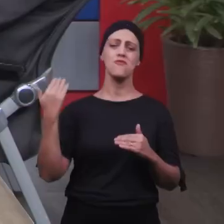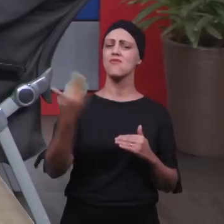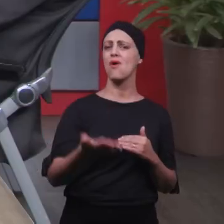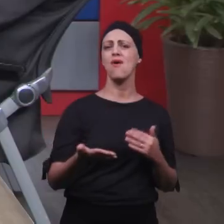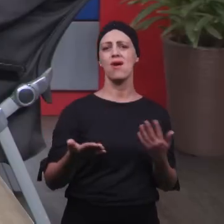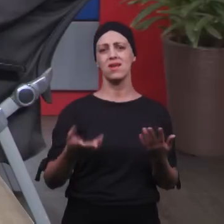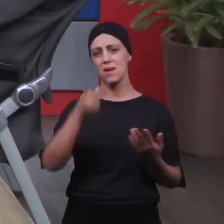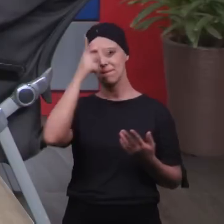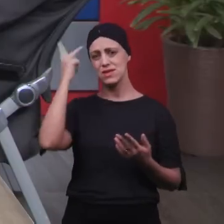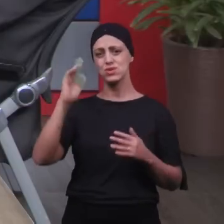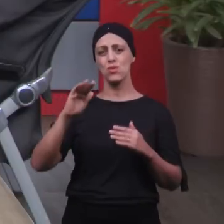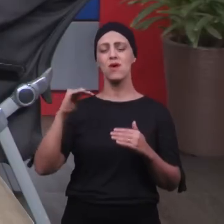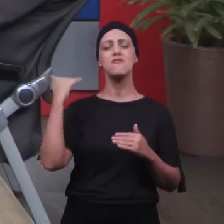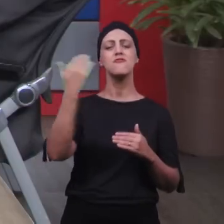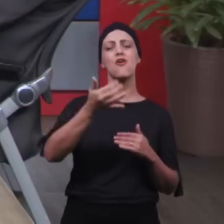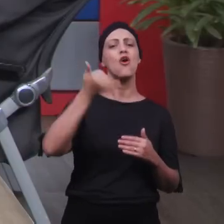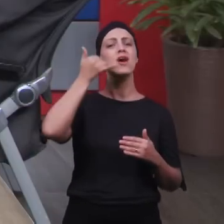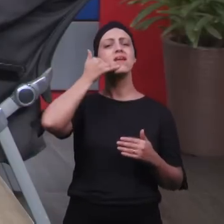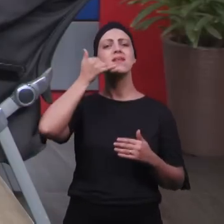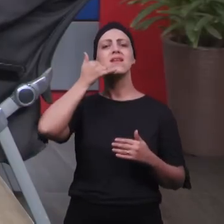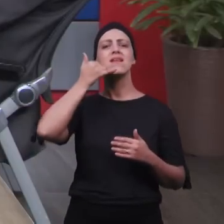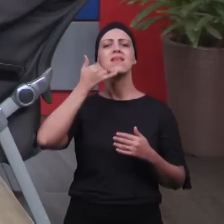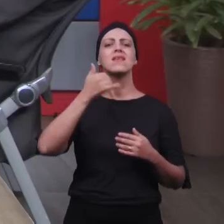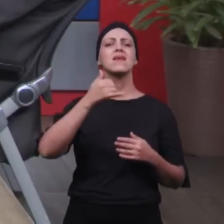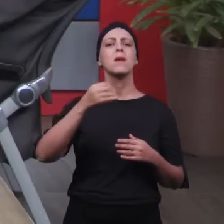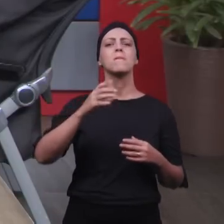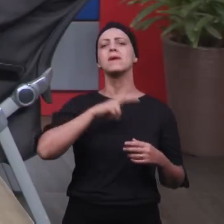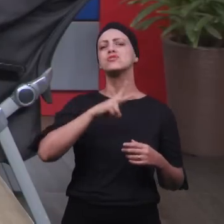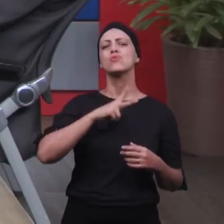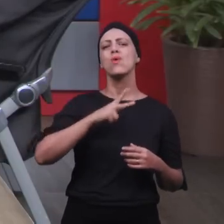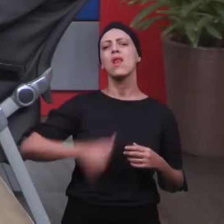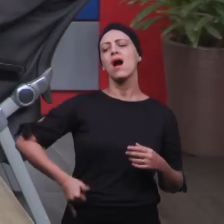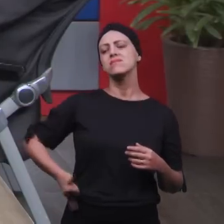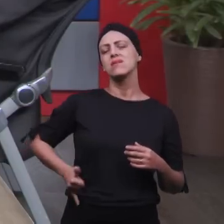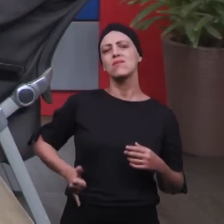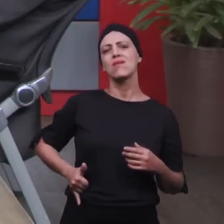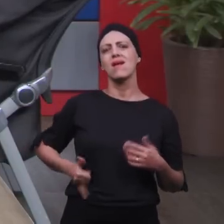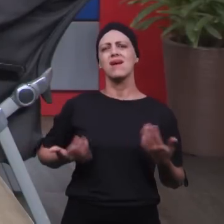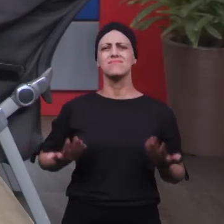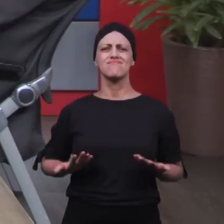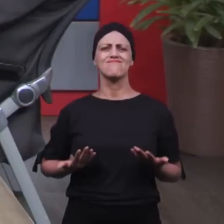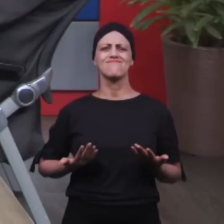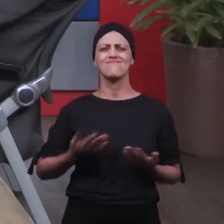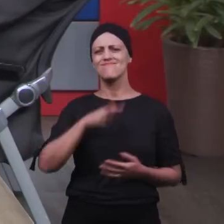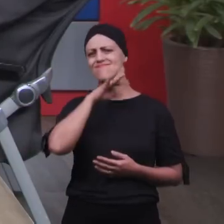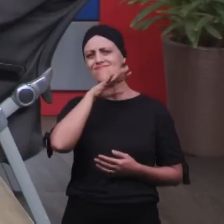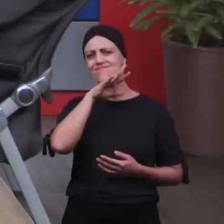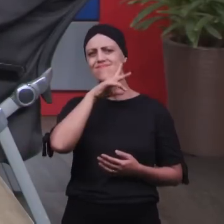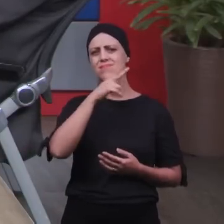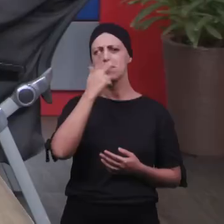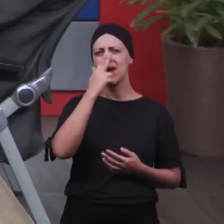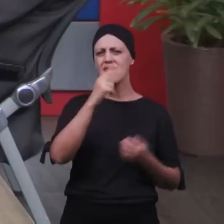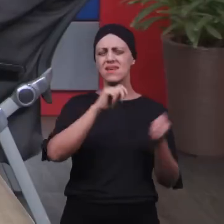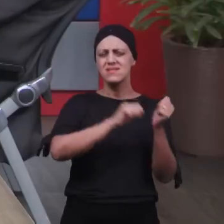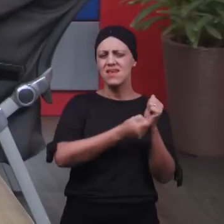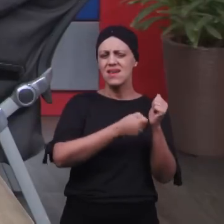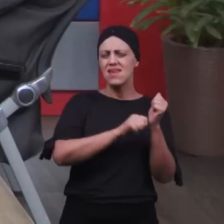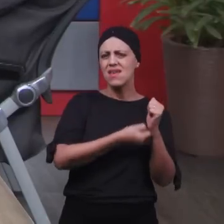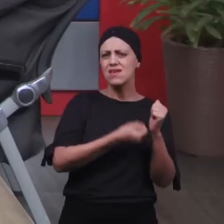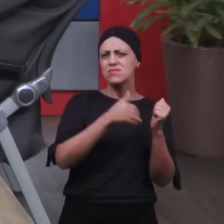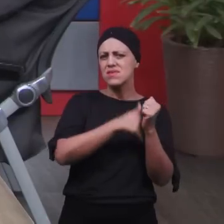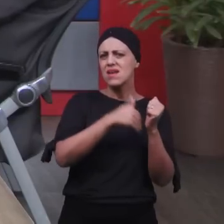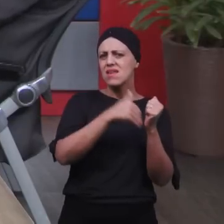tem muitas questões do pastor ser um homem de segredo, né? Os pastores da obra, nós aprendemos isso